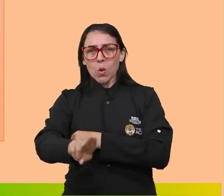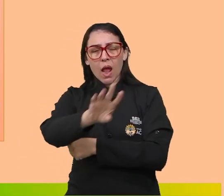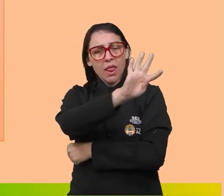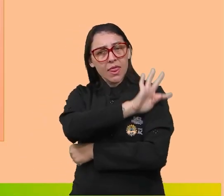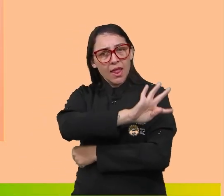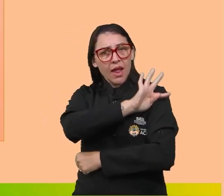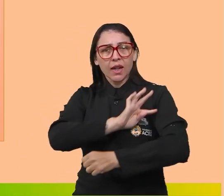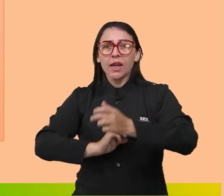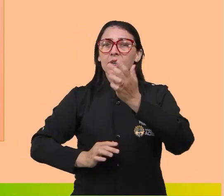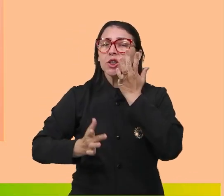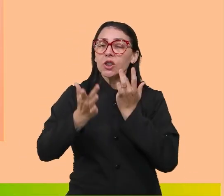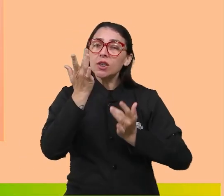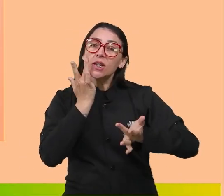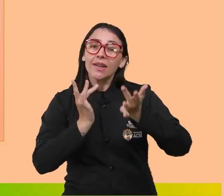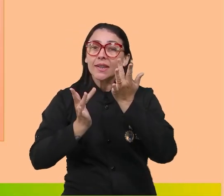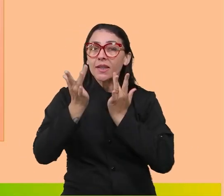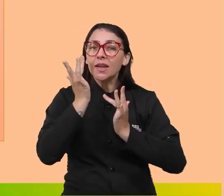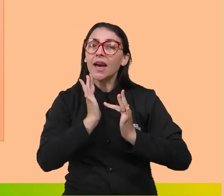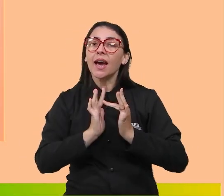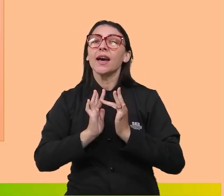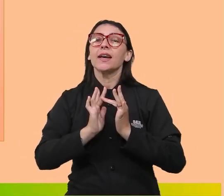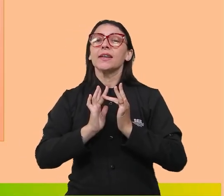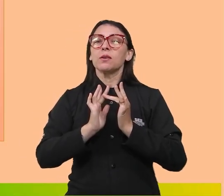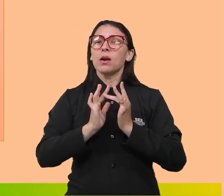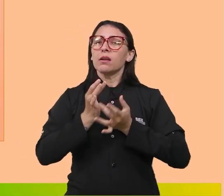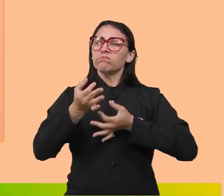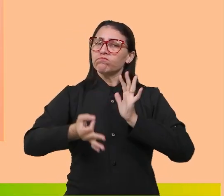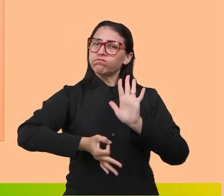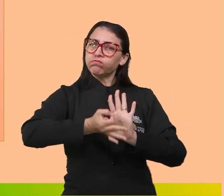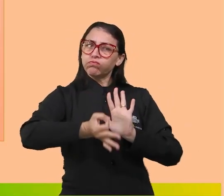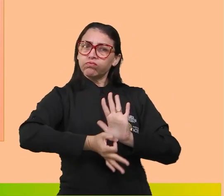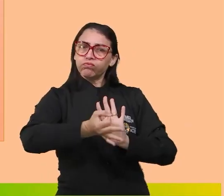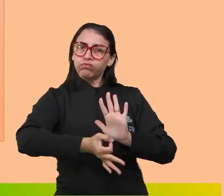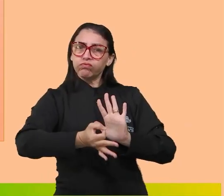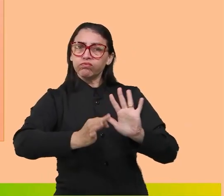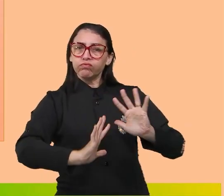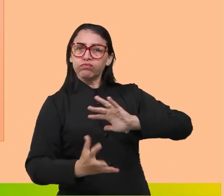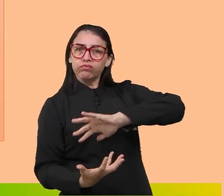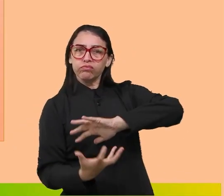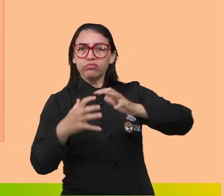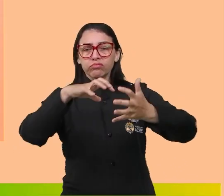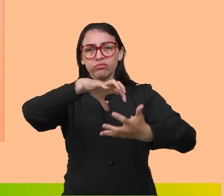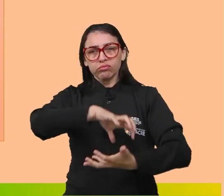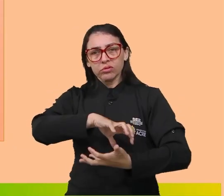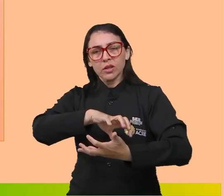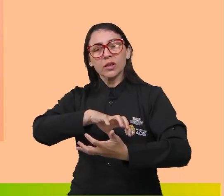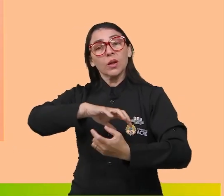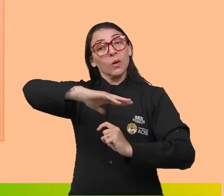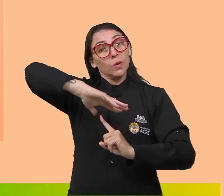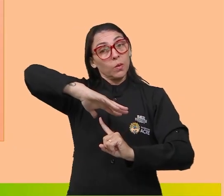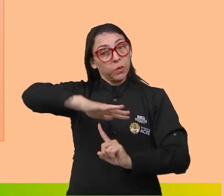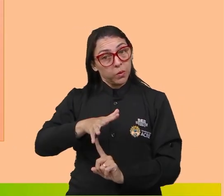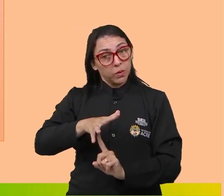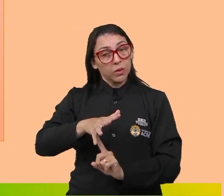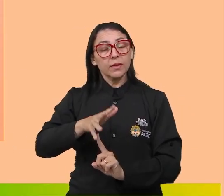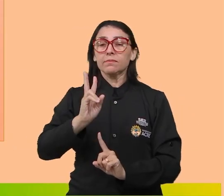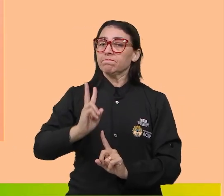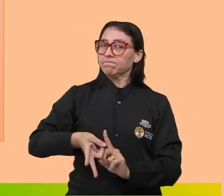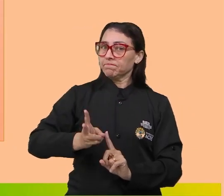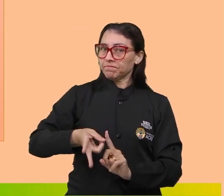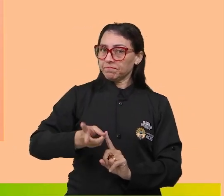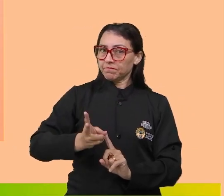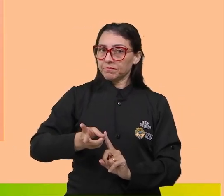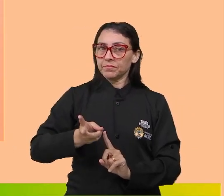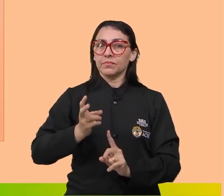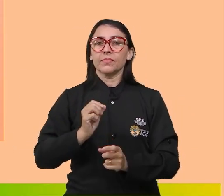1970. Observem bem essa data. Que utiliza técnicas teatrais para discutir e transformar